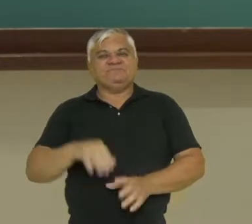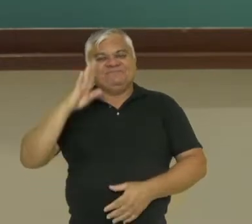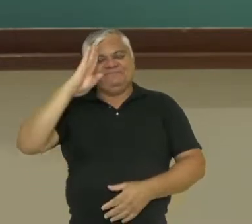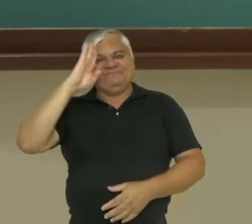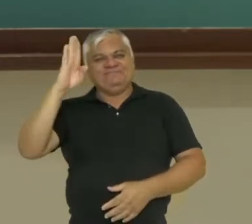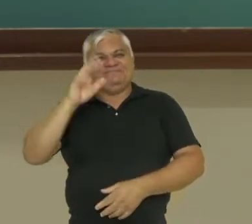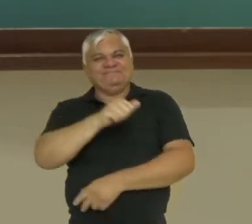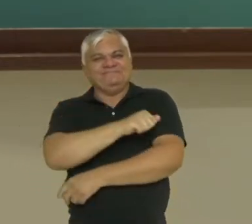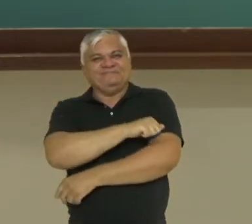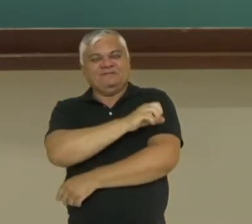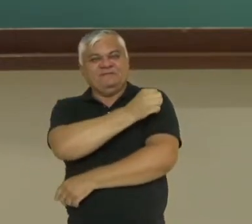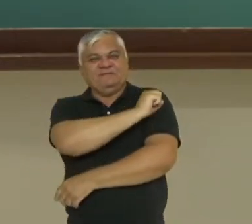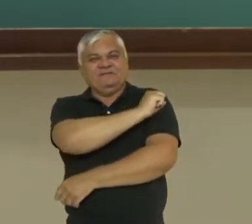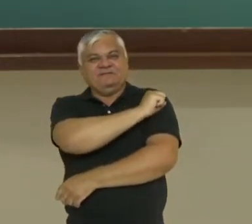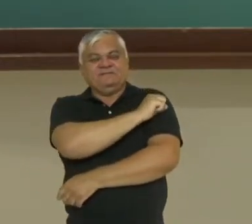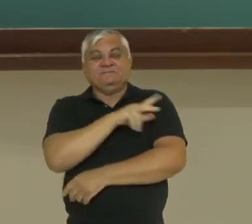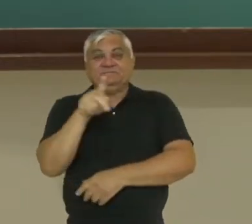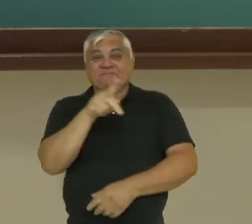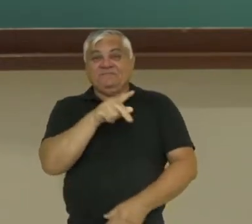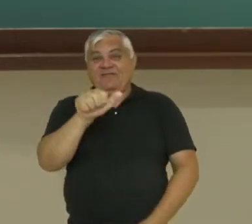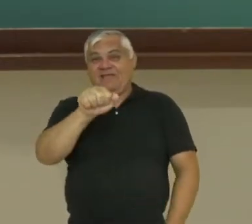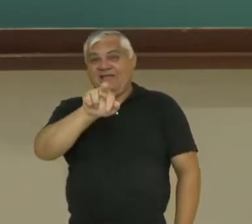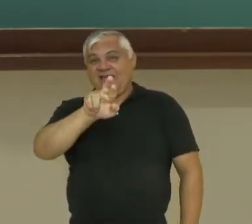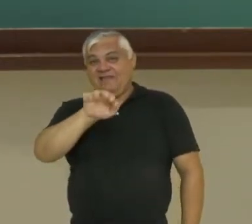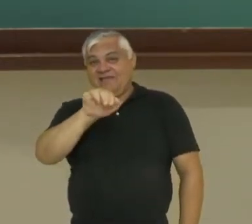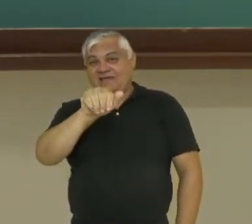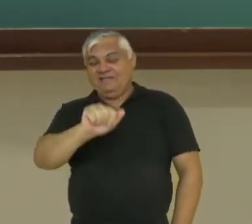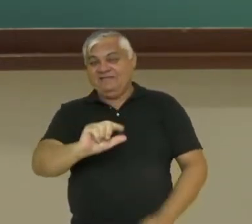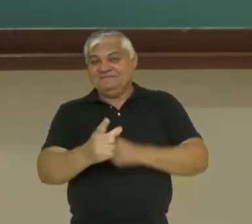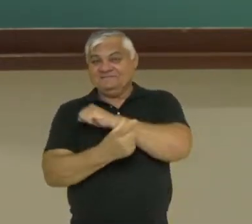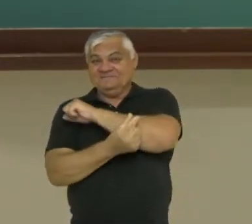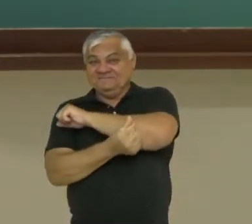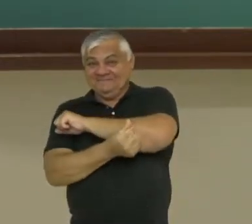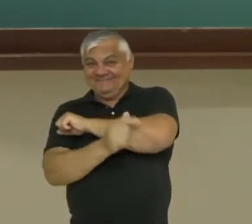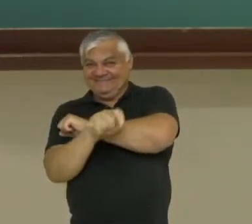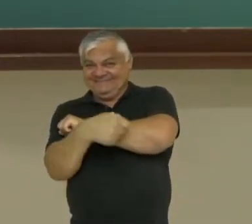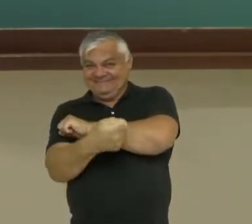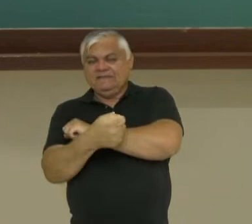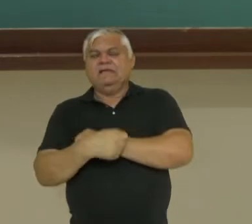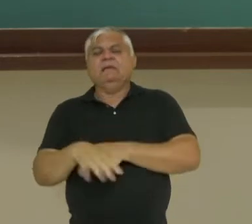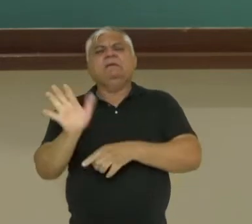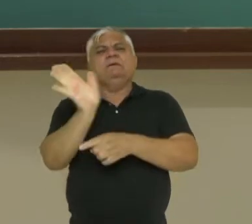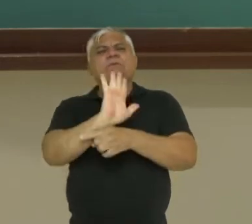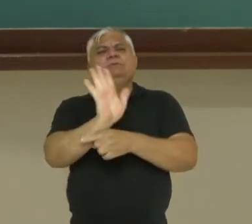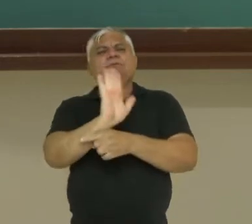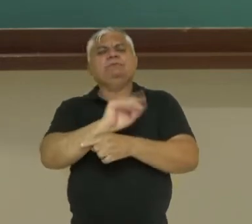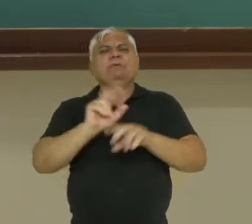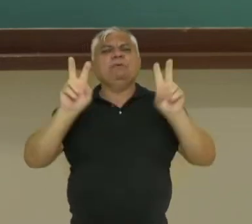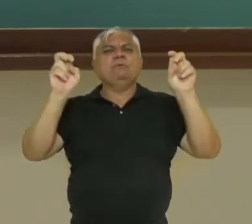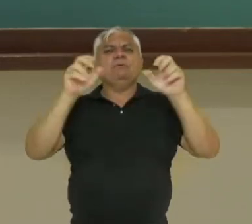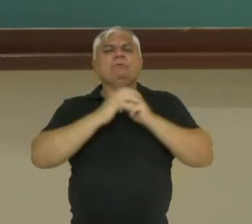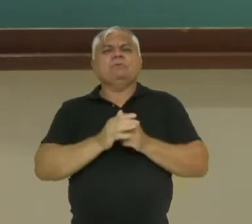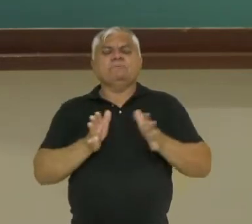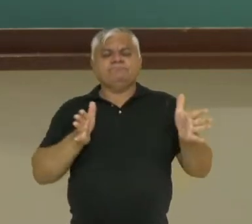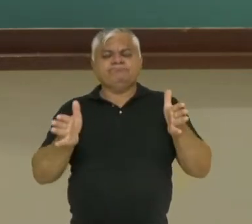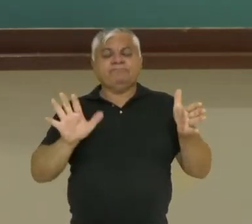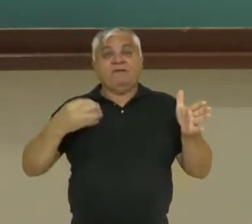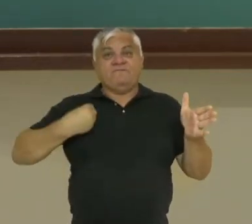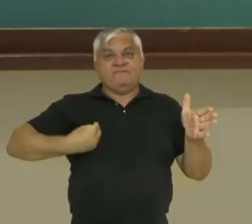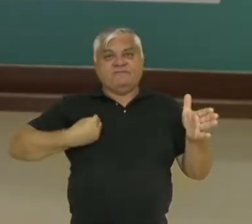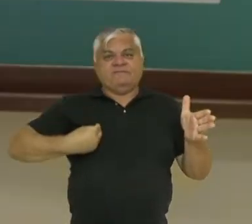Olá, estudantes do oitavo ano! Eu sou a professora Ariane Lopes. Neste vídeo vamos falar sobre fases da vida. Vamos